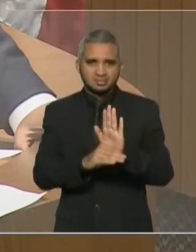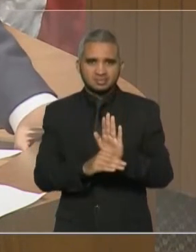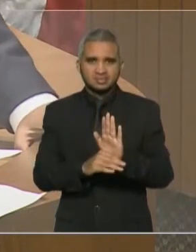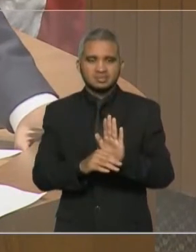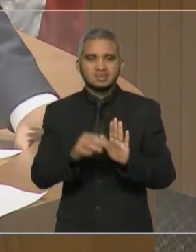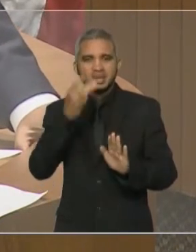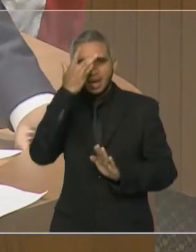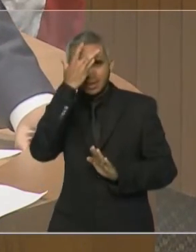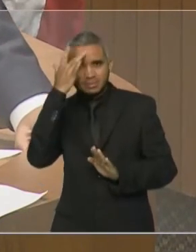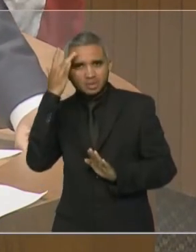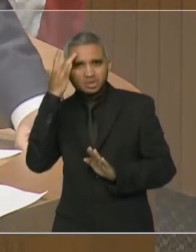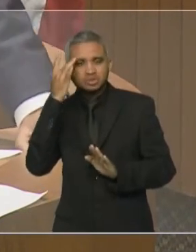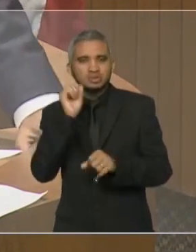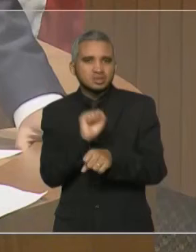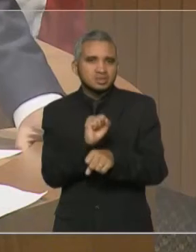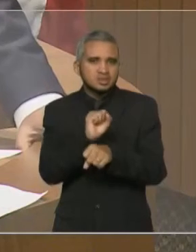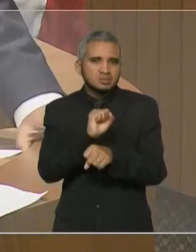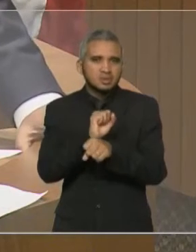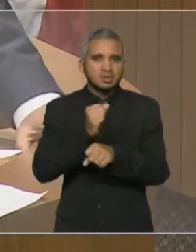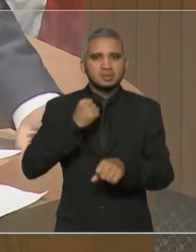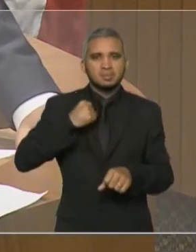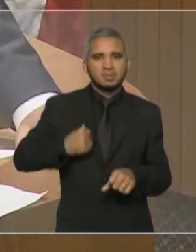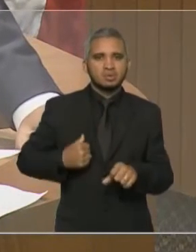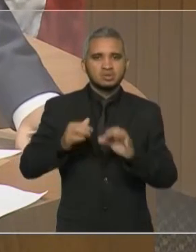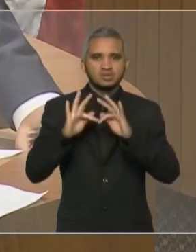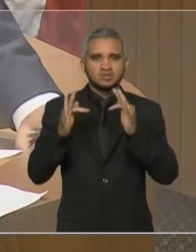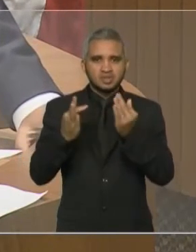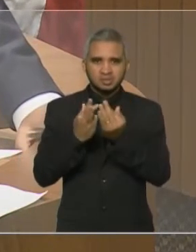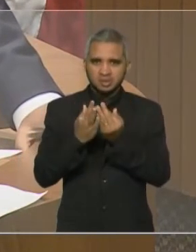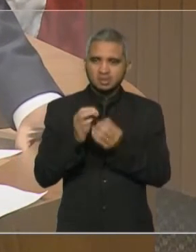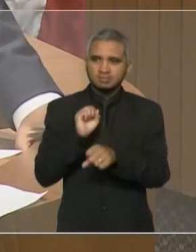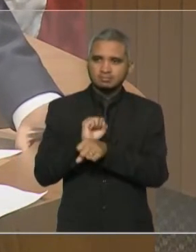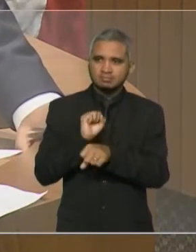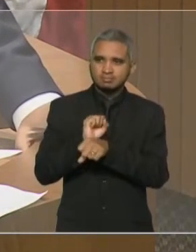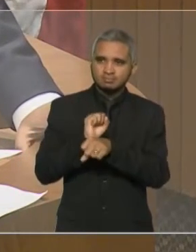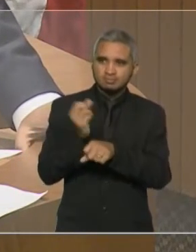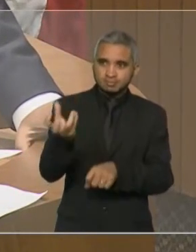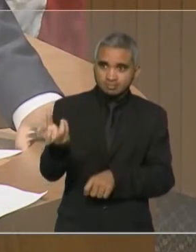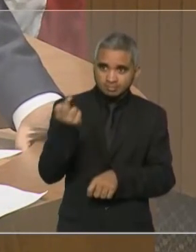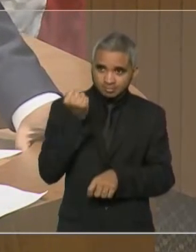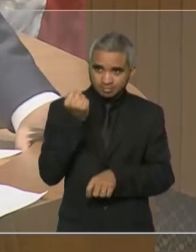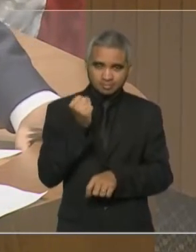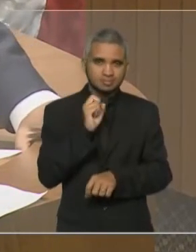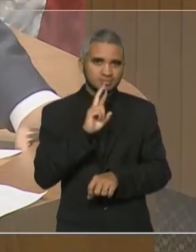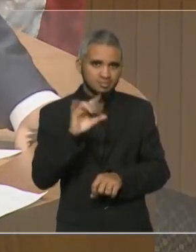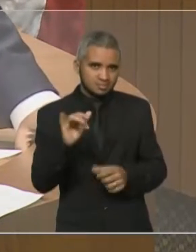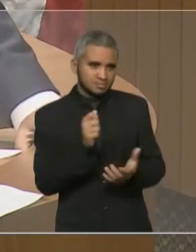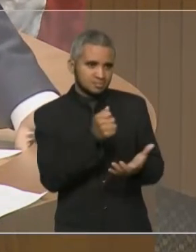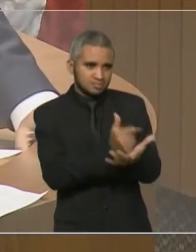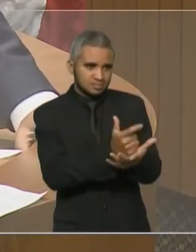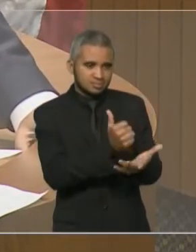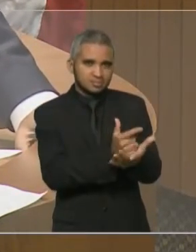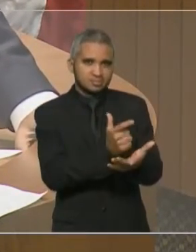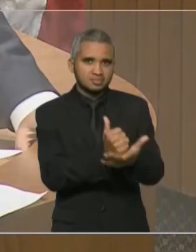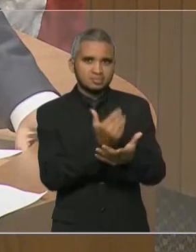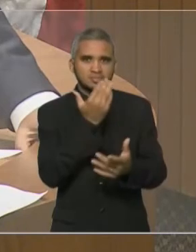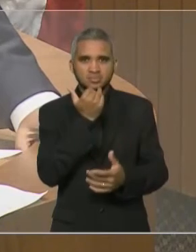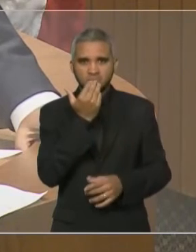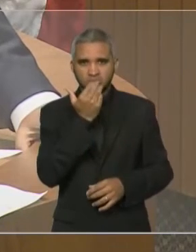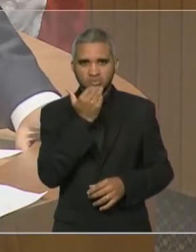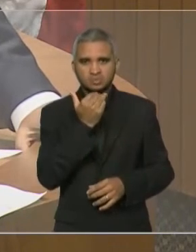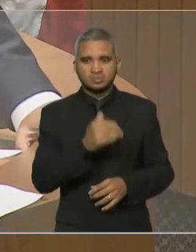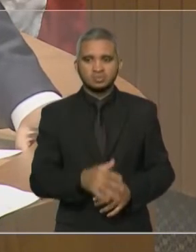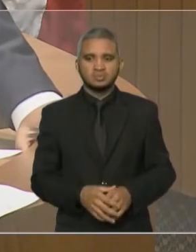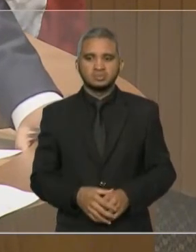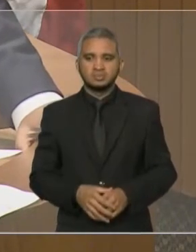comprar o material escolar com o programa Bolsa Escola, saberão valorizar. Será concretizado. Como